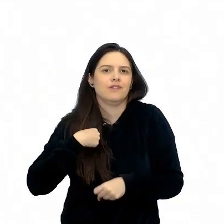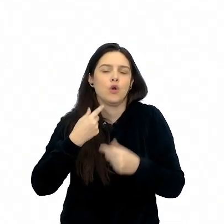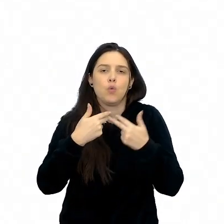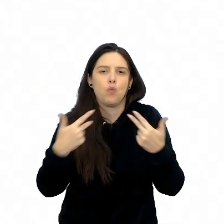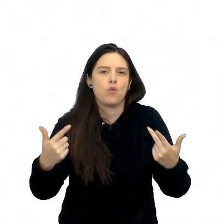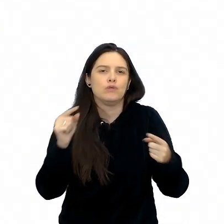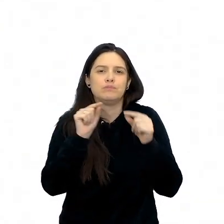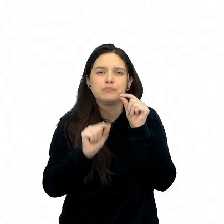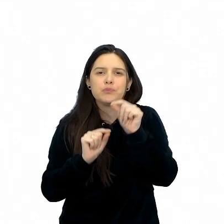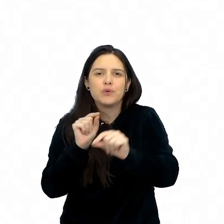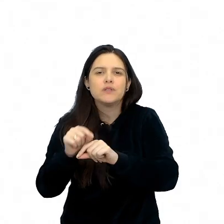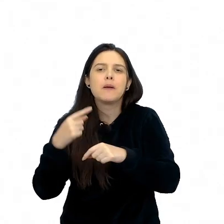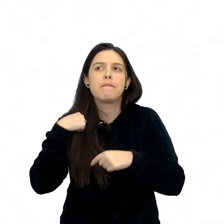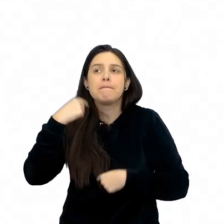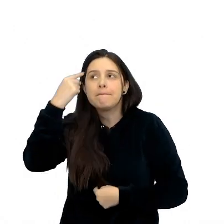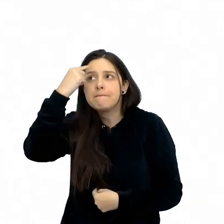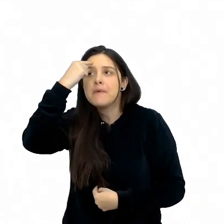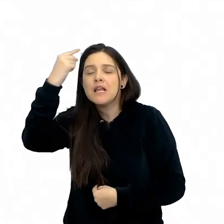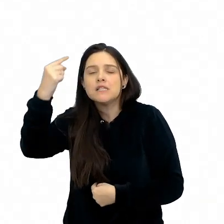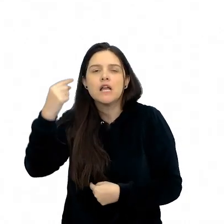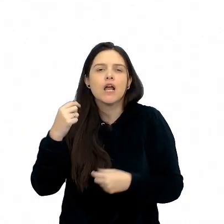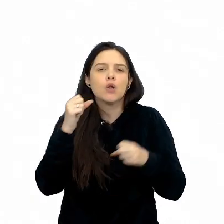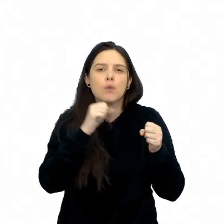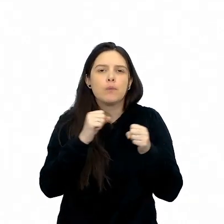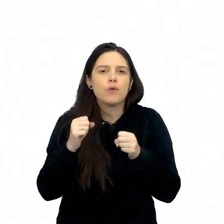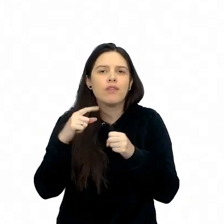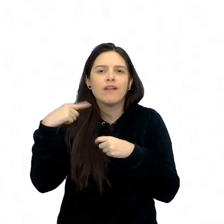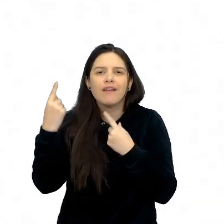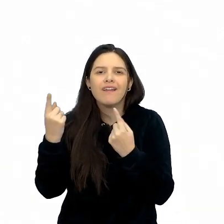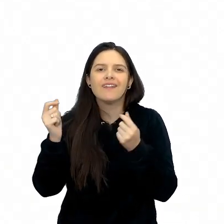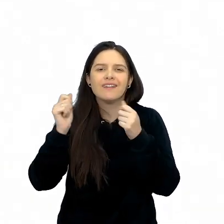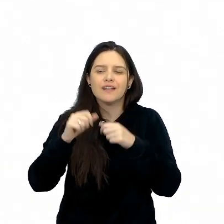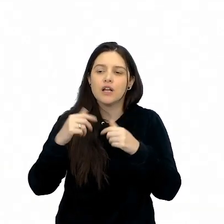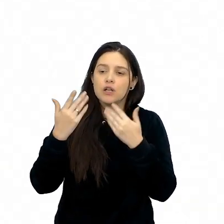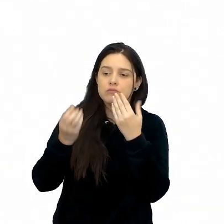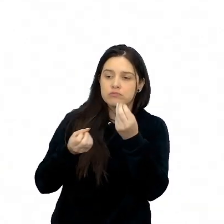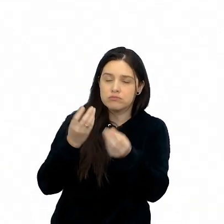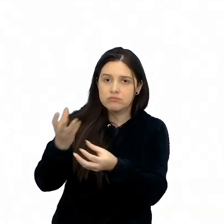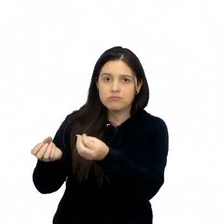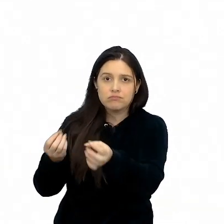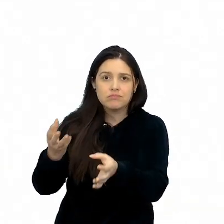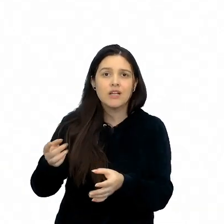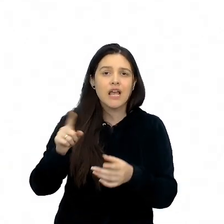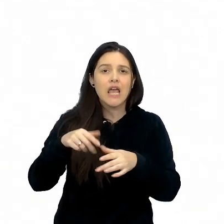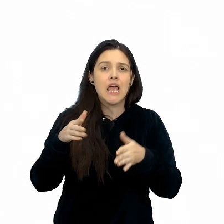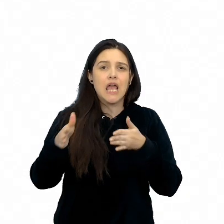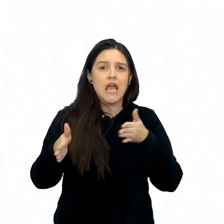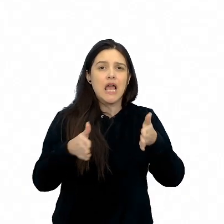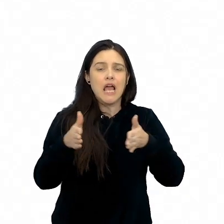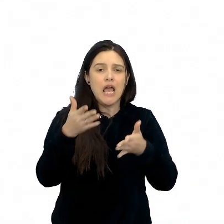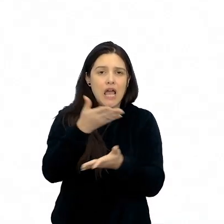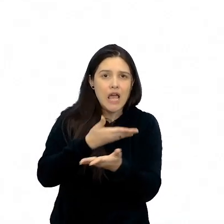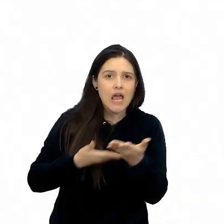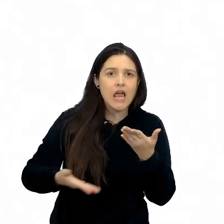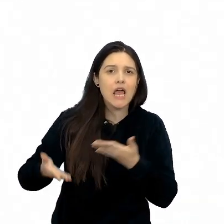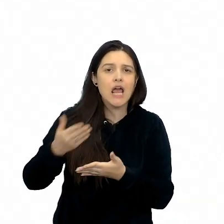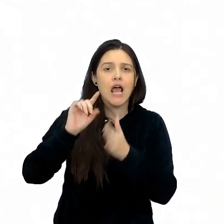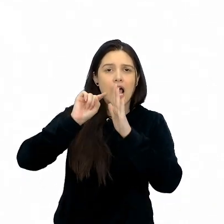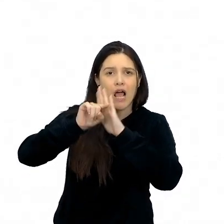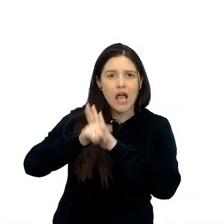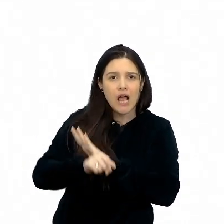ponto. Então, vamos pensar nesse momento. Então, não é só ele calcular e elaborar. Eu tenho que, nesse momento de recuperação e